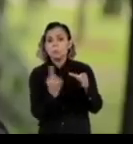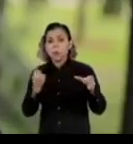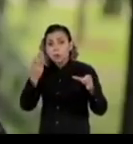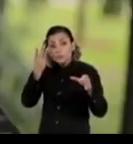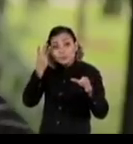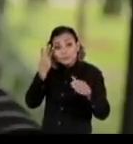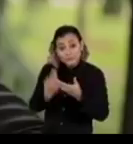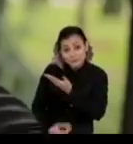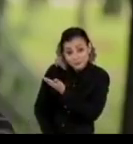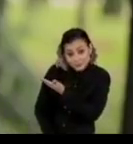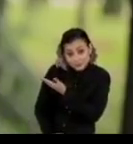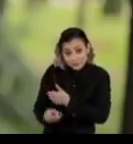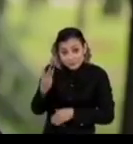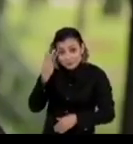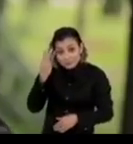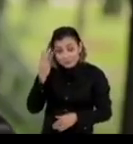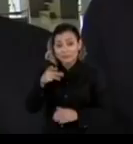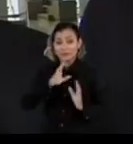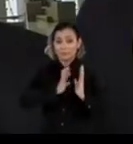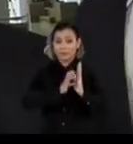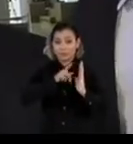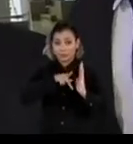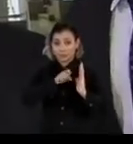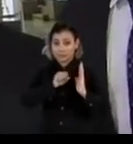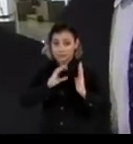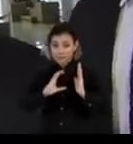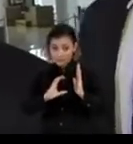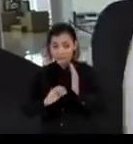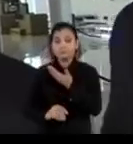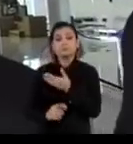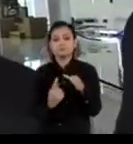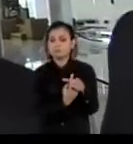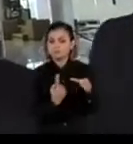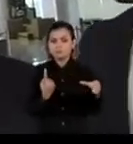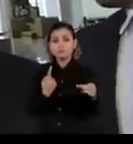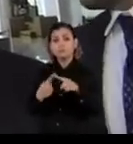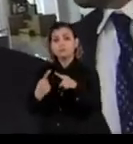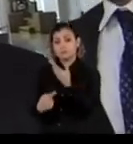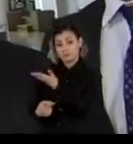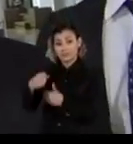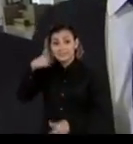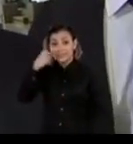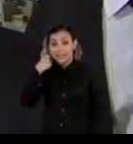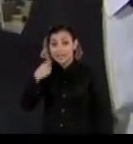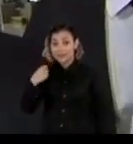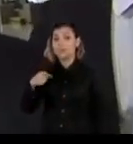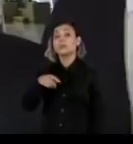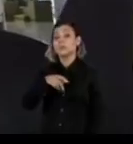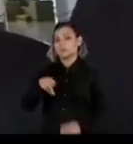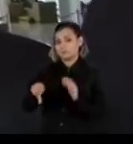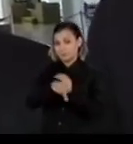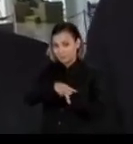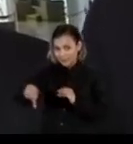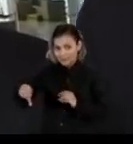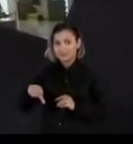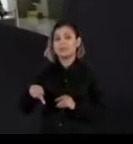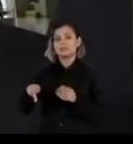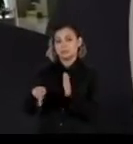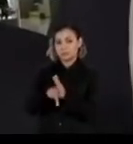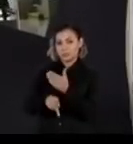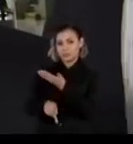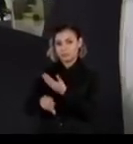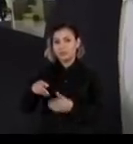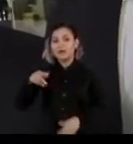governador Wilson Witzel, do PSC. Eles atenderam o pedido do senador e presidente estadual da sigla,